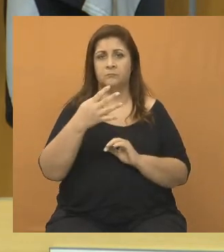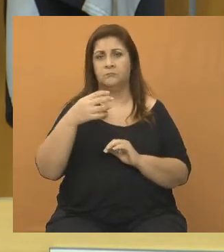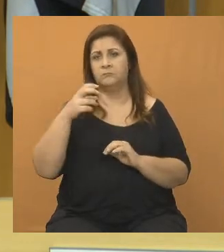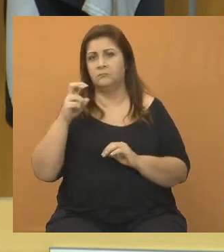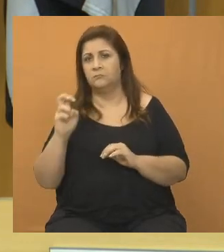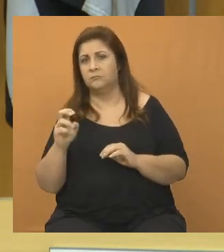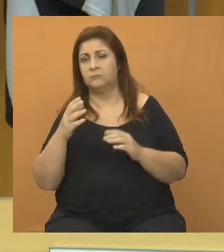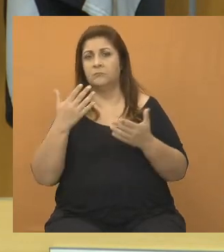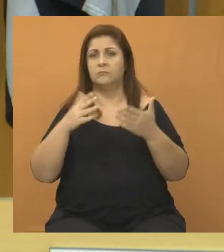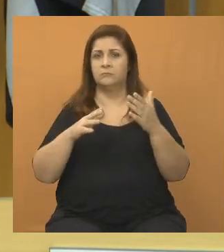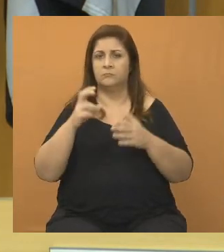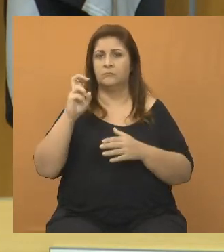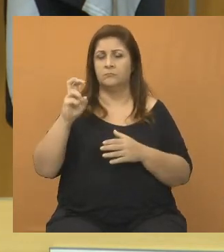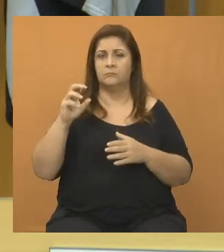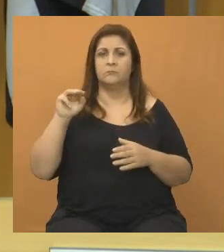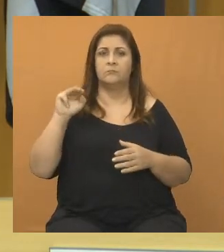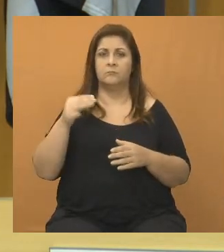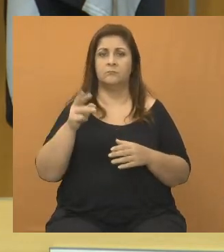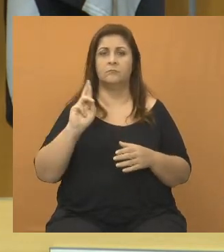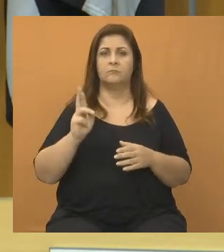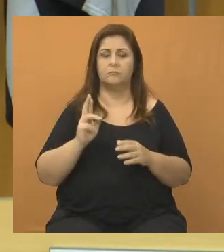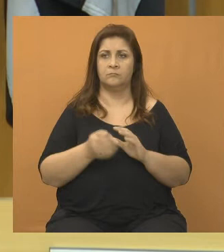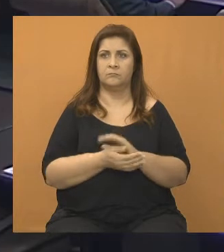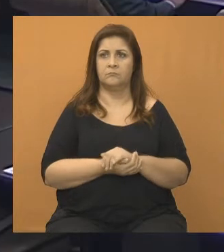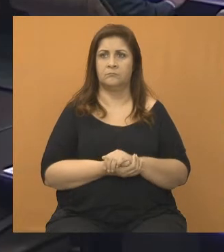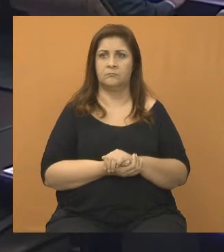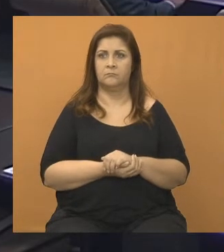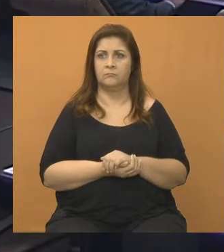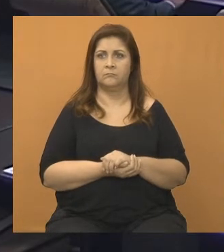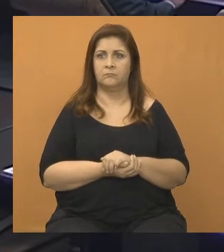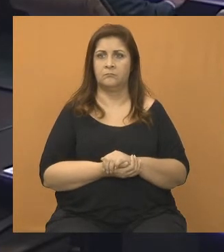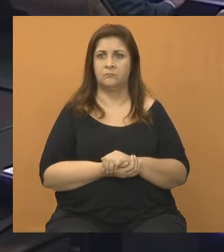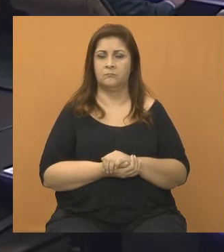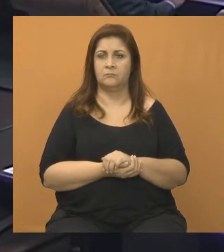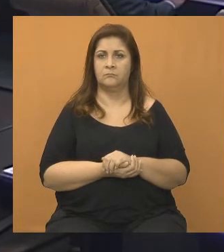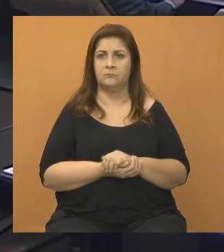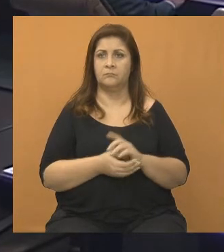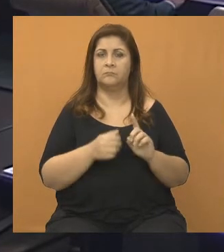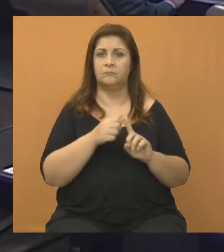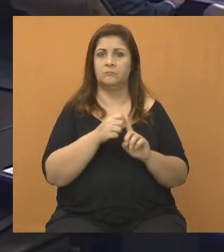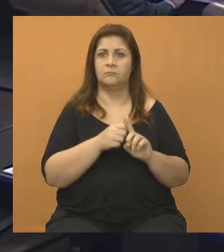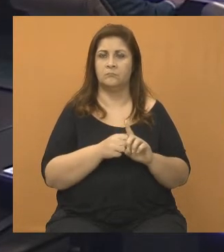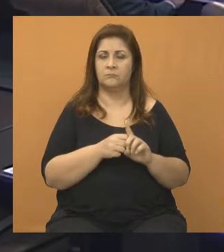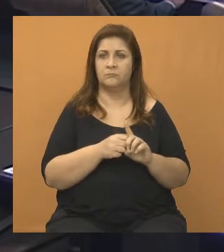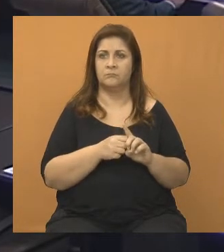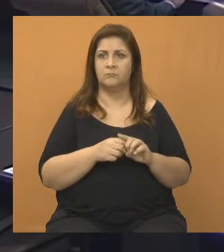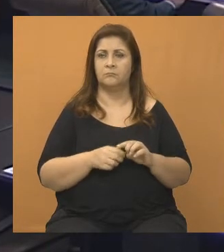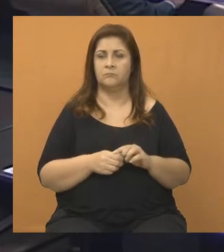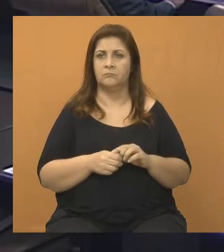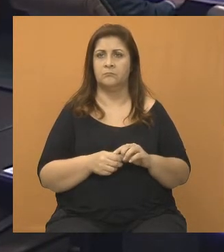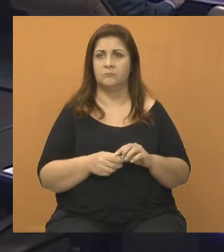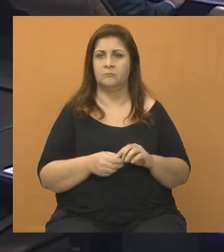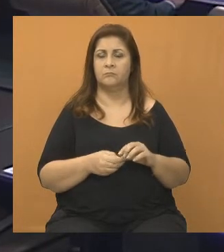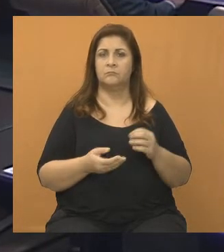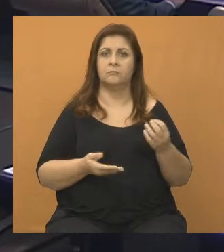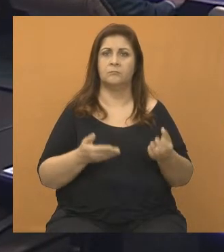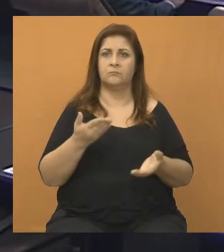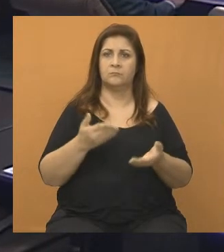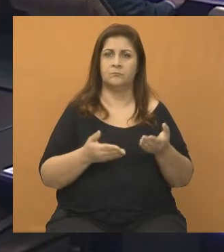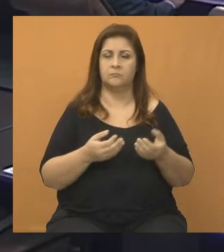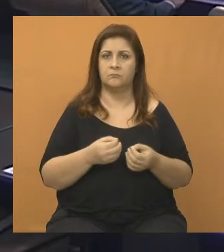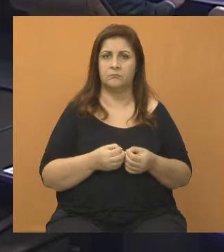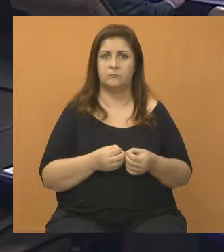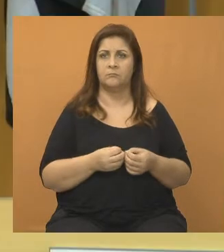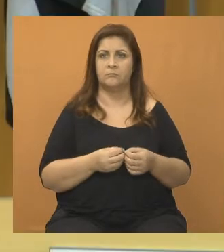dá quase 80. Aos números esses, 4, 5 milhões por mês, a média... Mas aí está incluso, né,